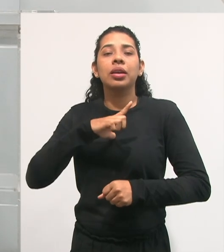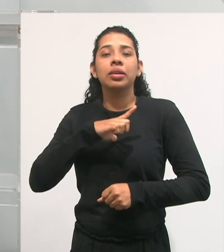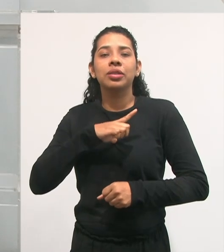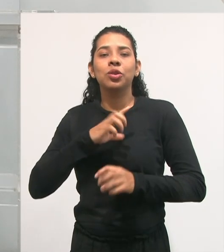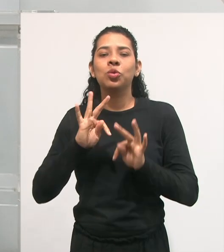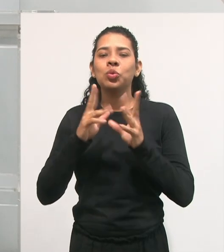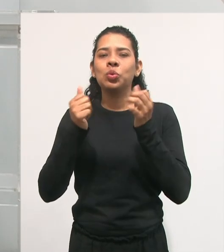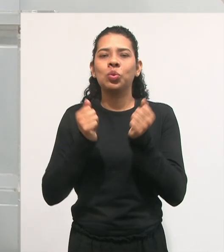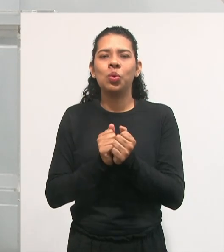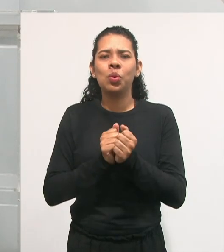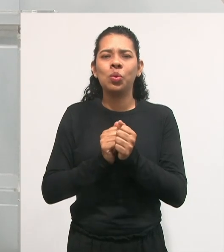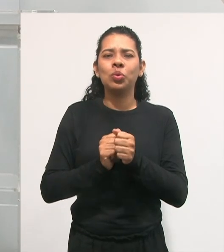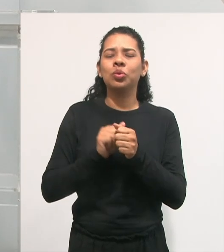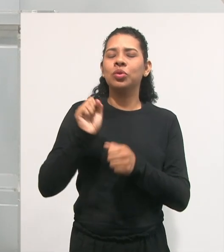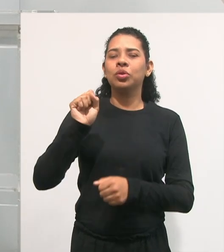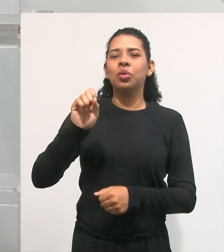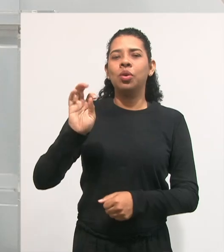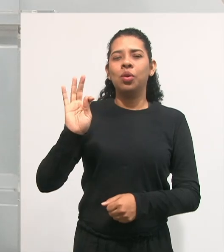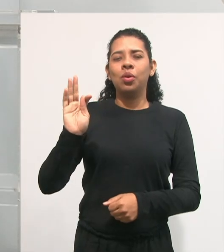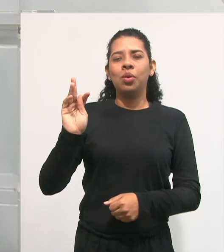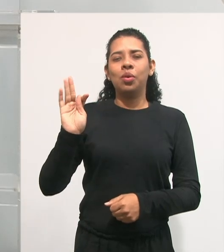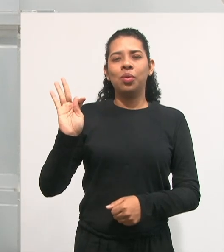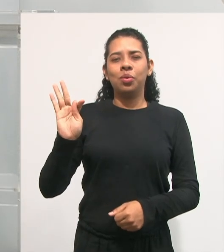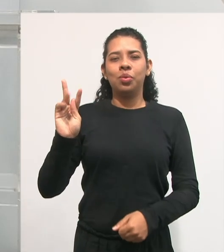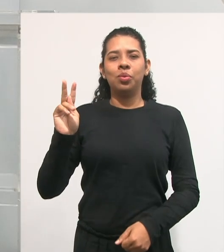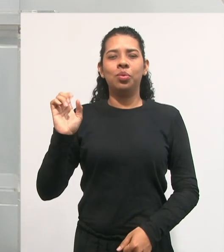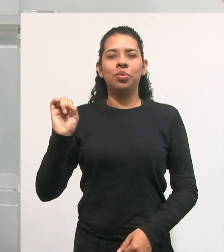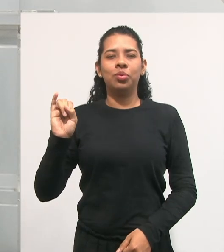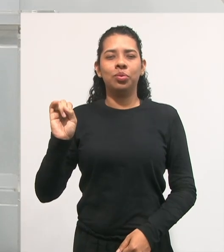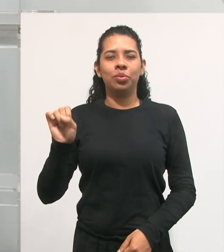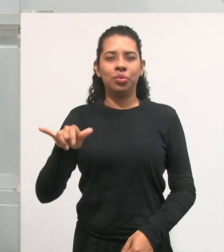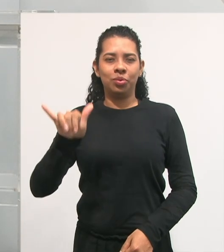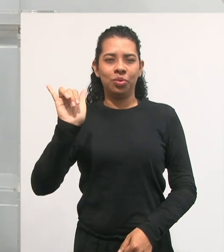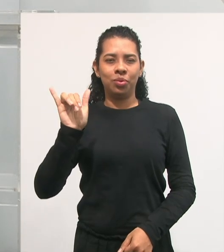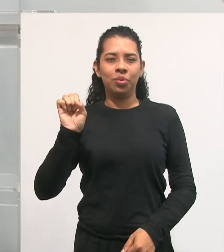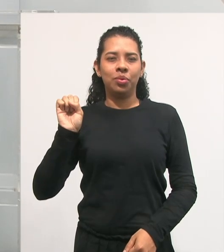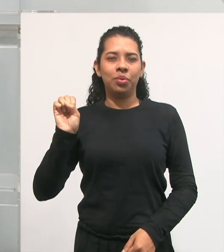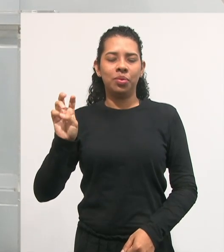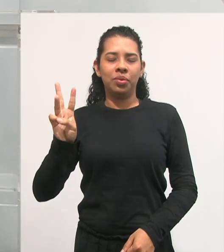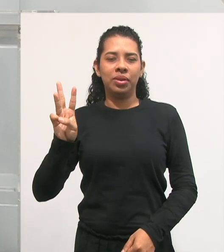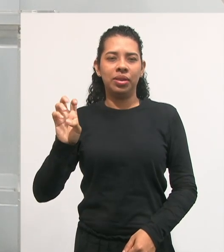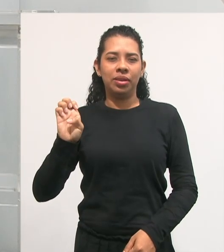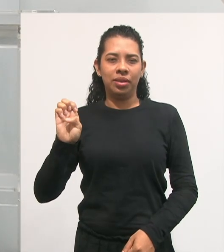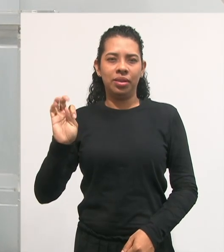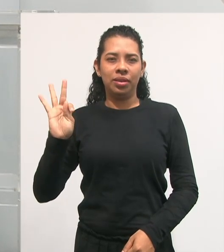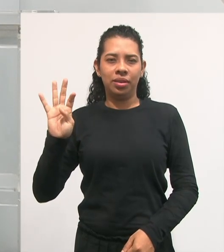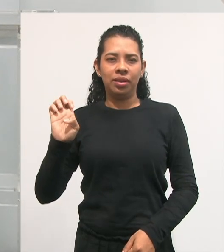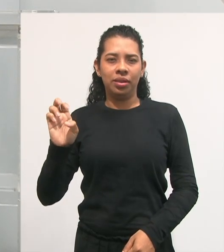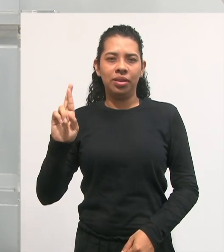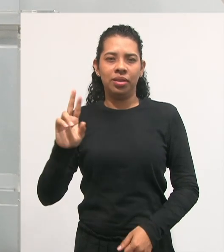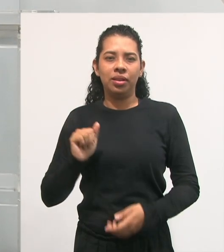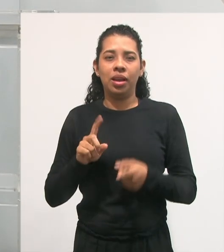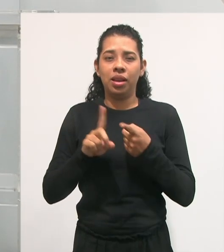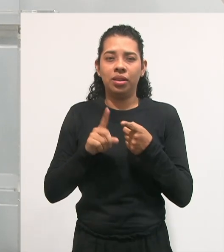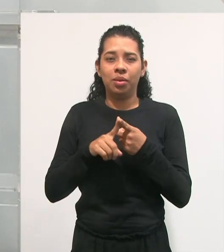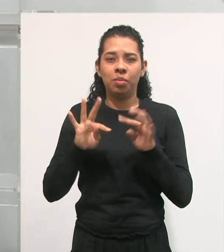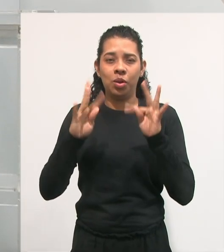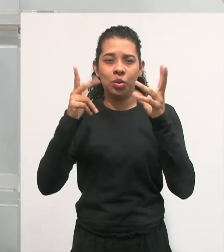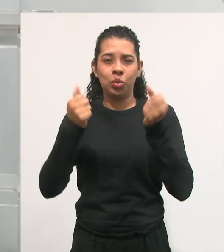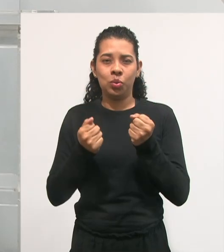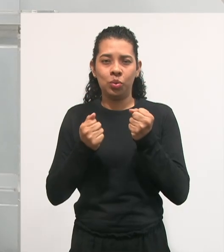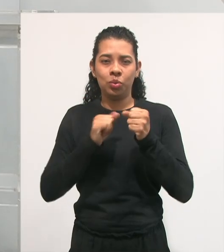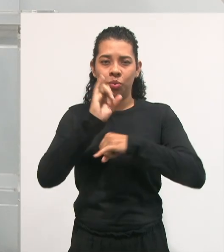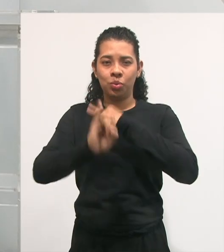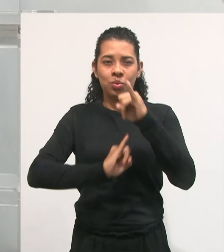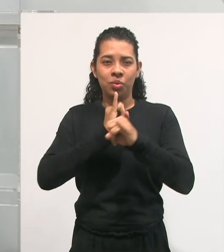rolo, do Twitter, né, em que fazem uma série de informações que vão falar sobre determinado assunto. Então, elas estão aí dentro,